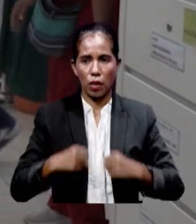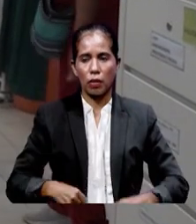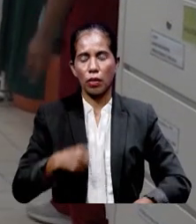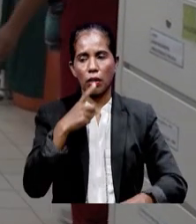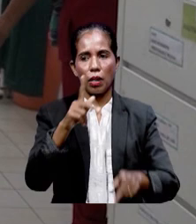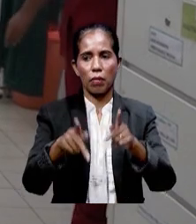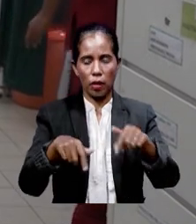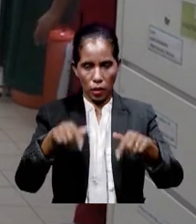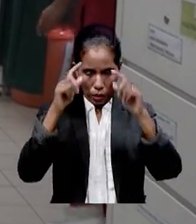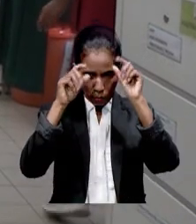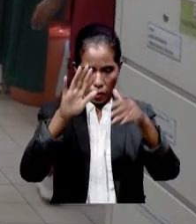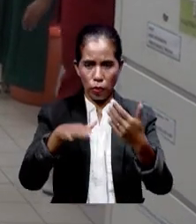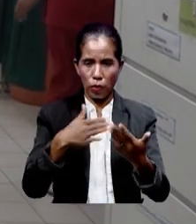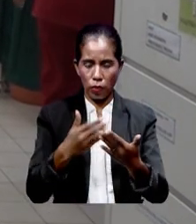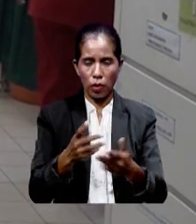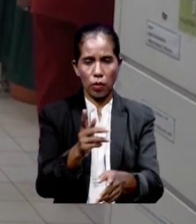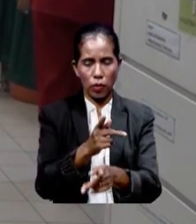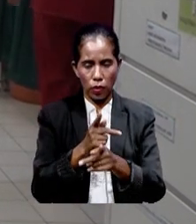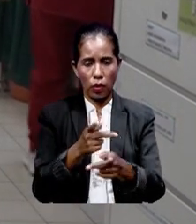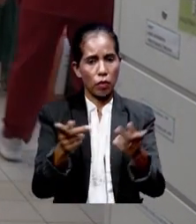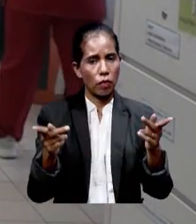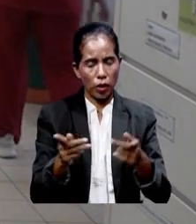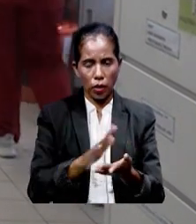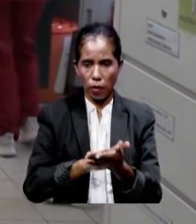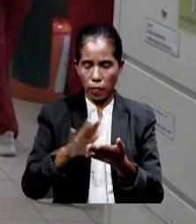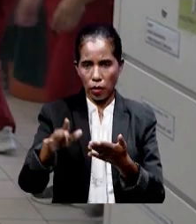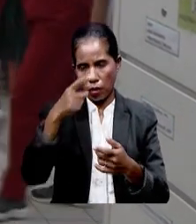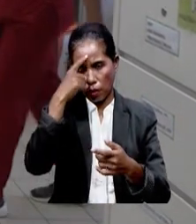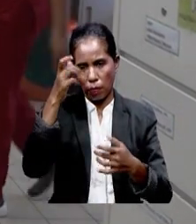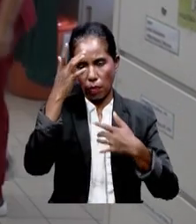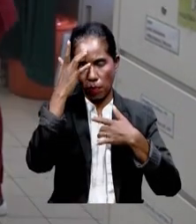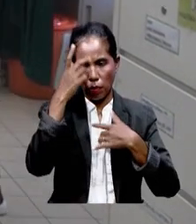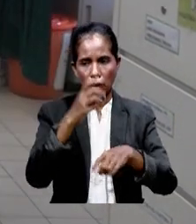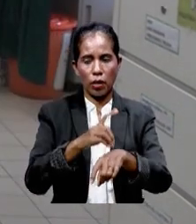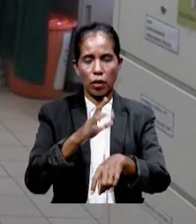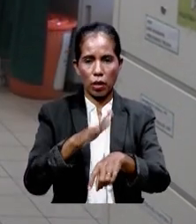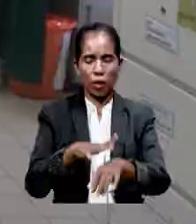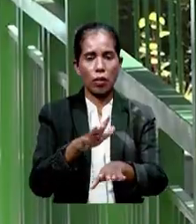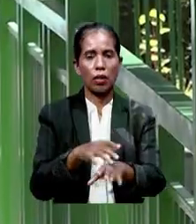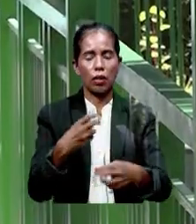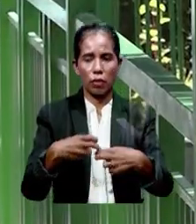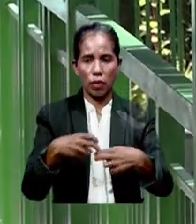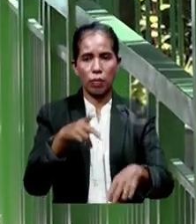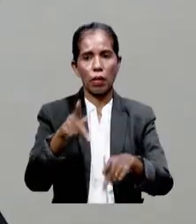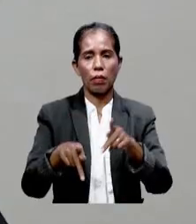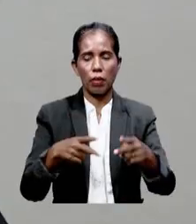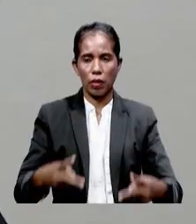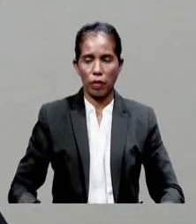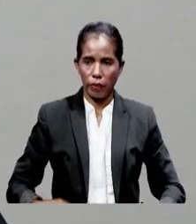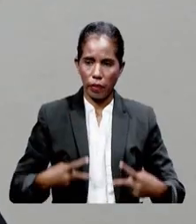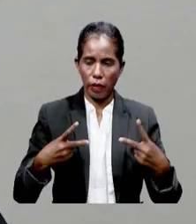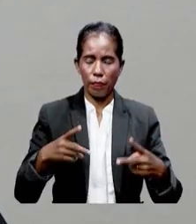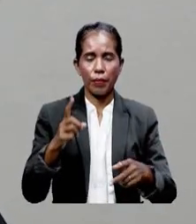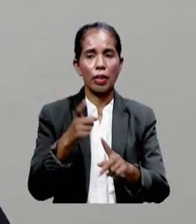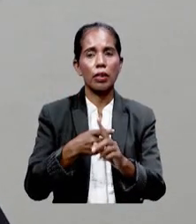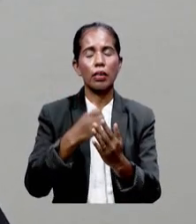comunidade e a território nacional atu cuidado ambiente, tamba moras dengue perigo ba emane vida. Janeiro to fevereiro ne total dengue